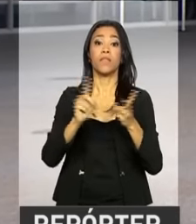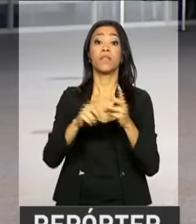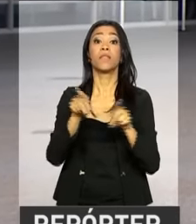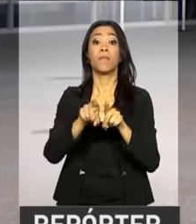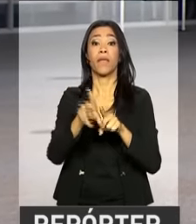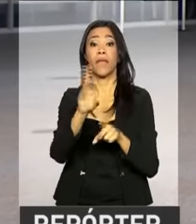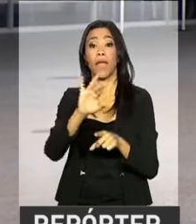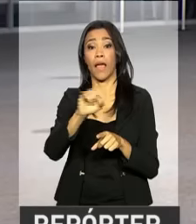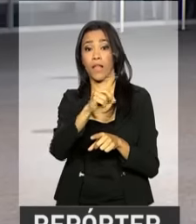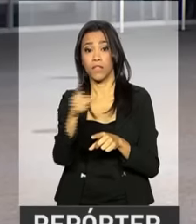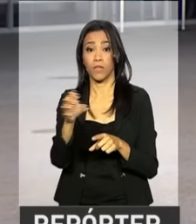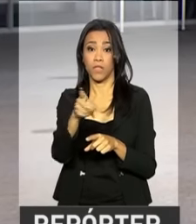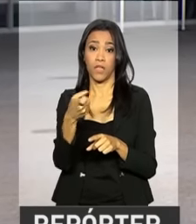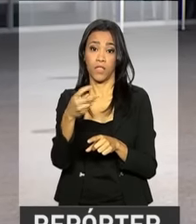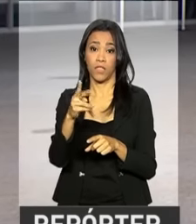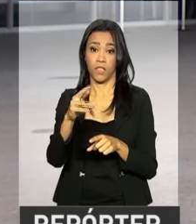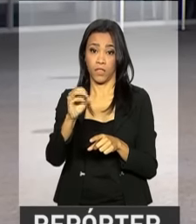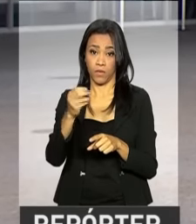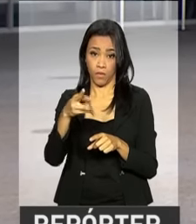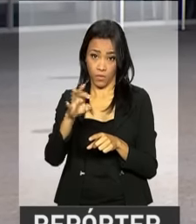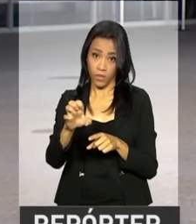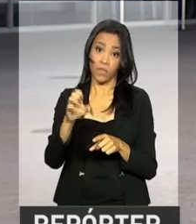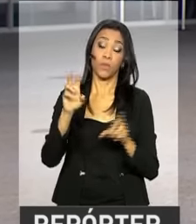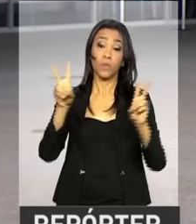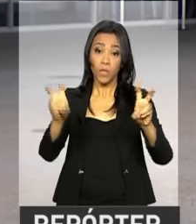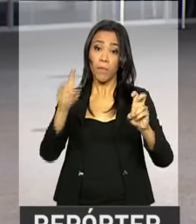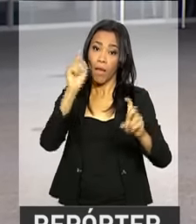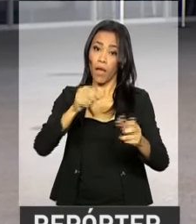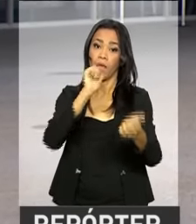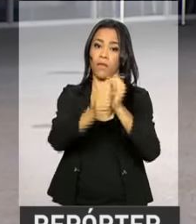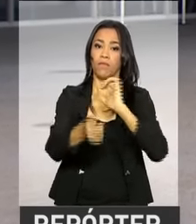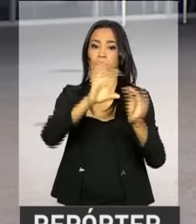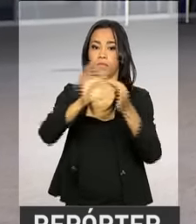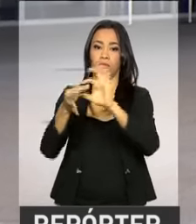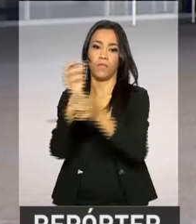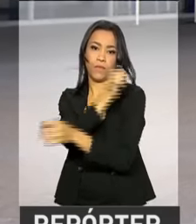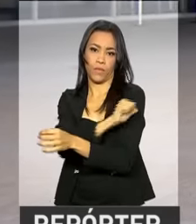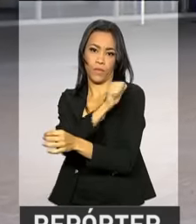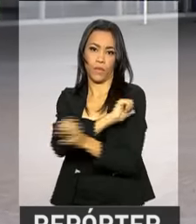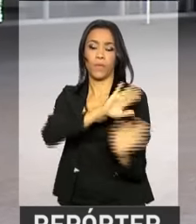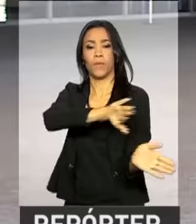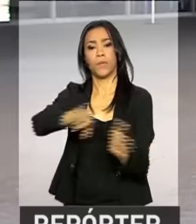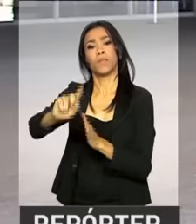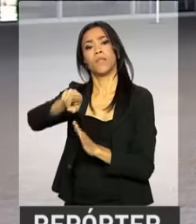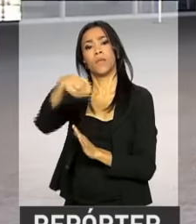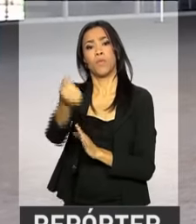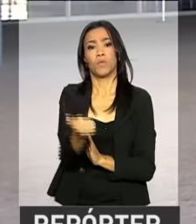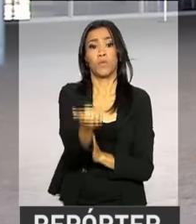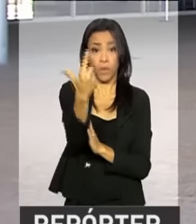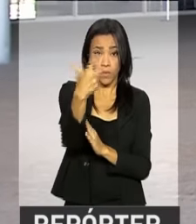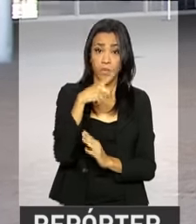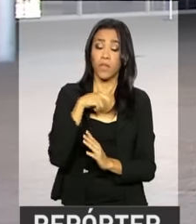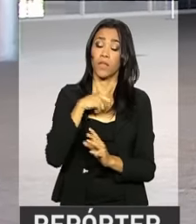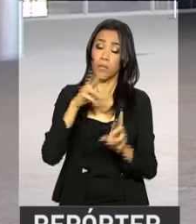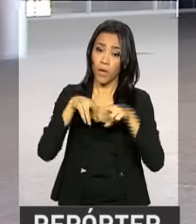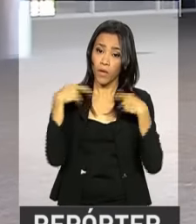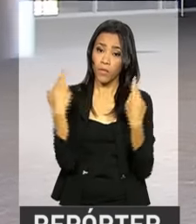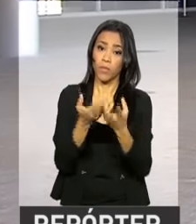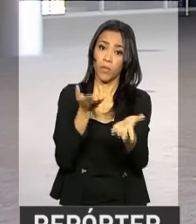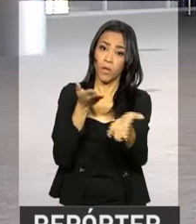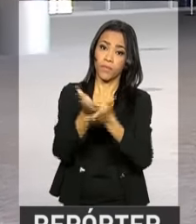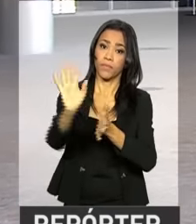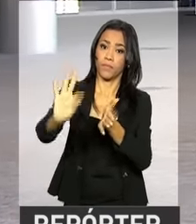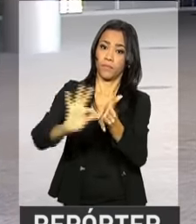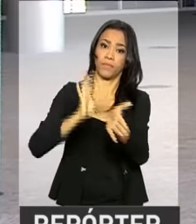as Olimpíadas do Rio de Janeiro. Ao meio-dia, o presidente participa da cerimônia de sanção da lei que disciplina